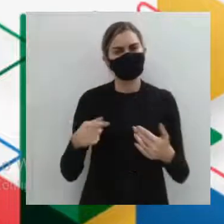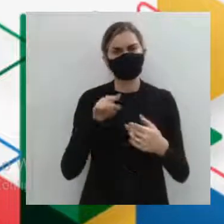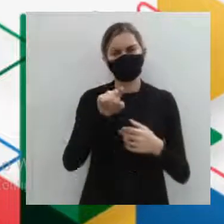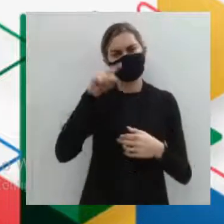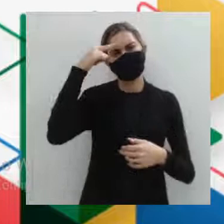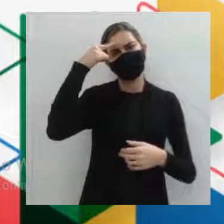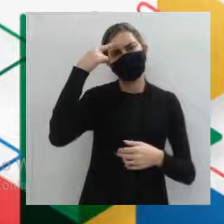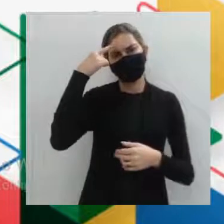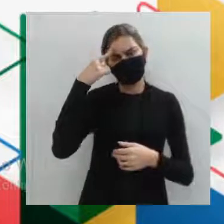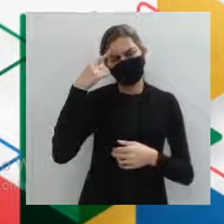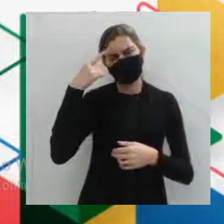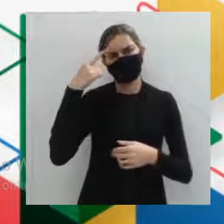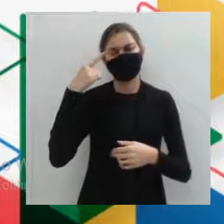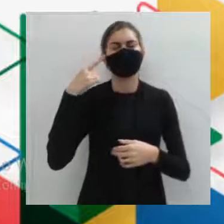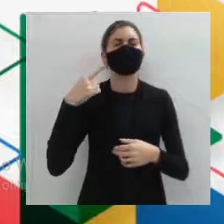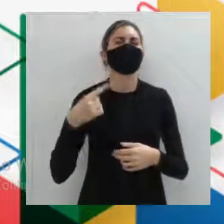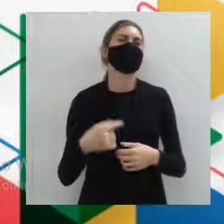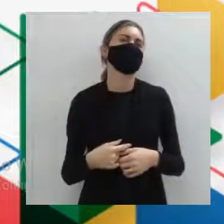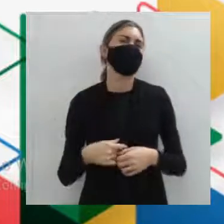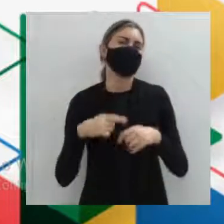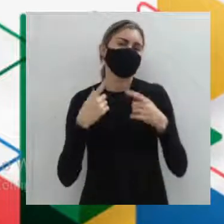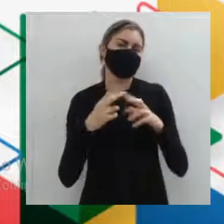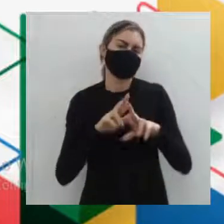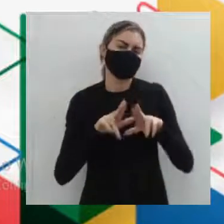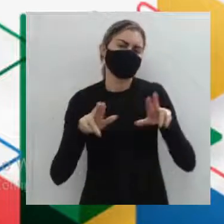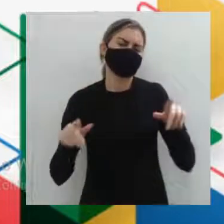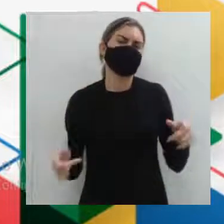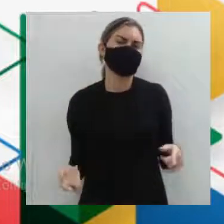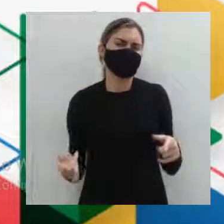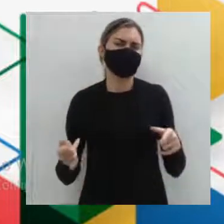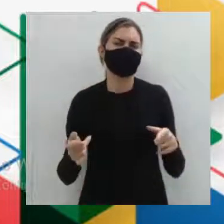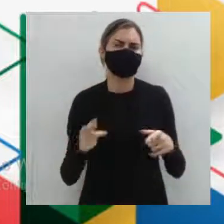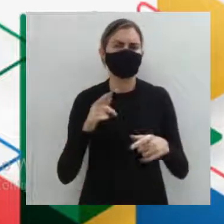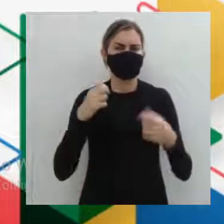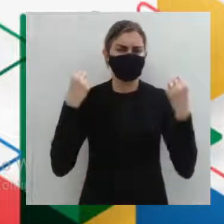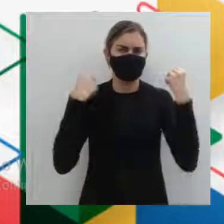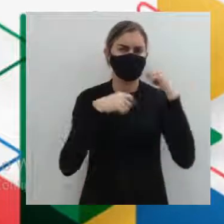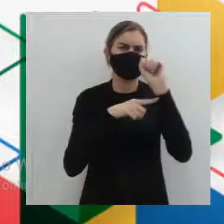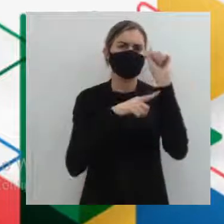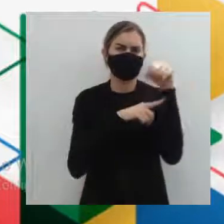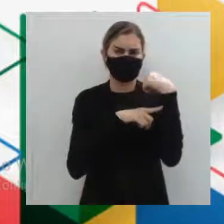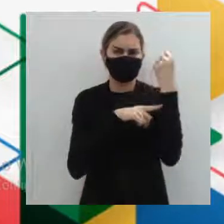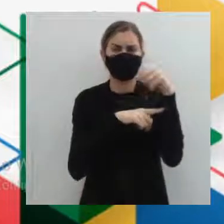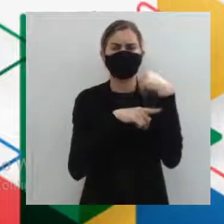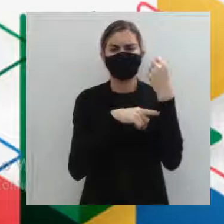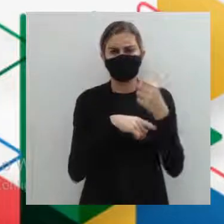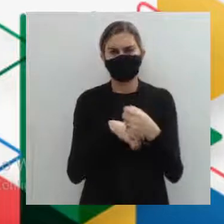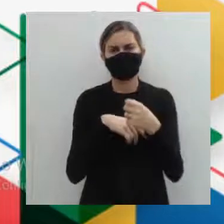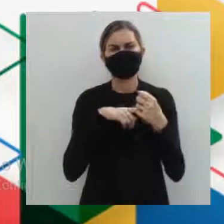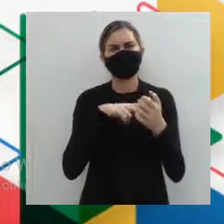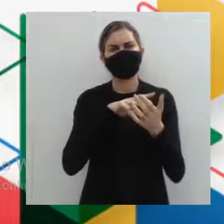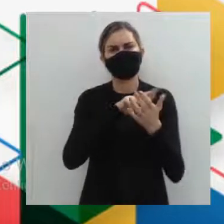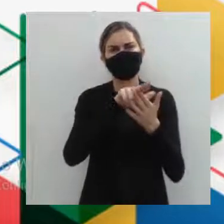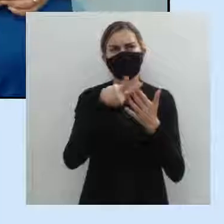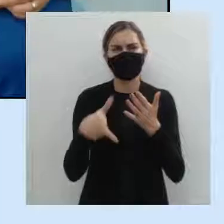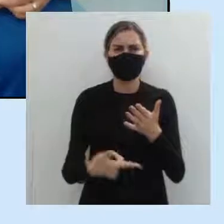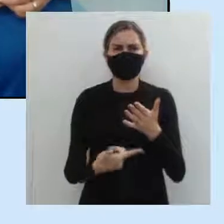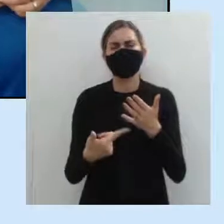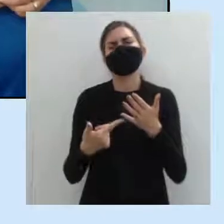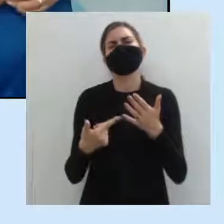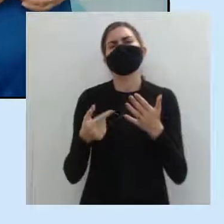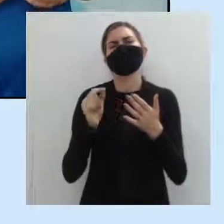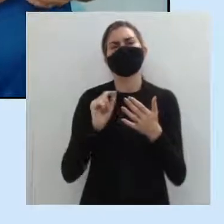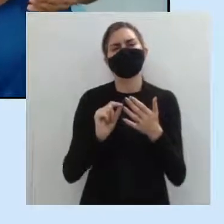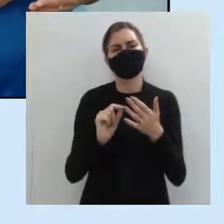pense comigo que os fundamentos, né, da ginástica, que são elementos